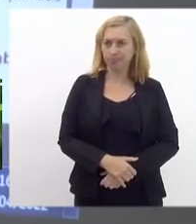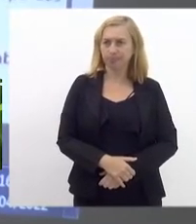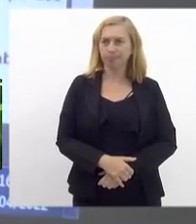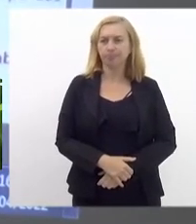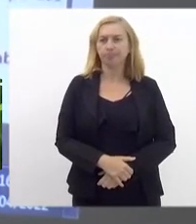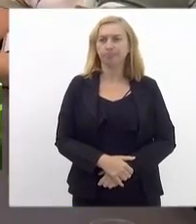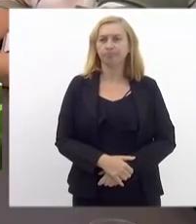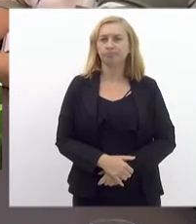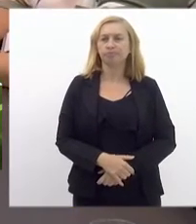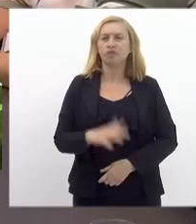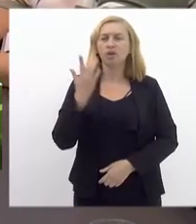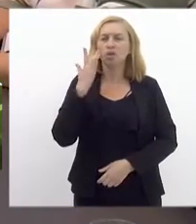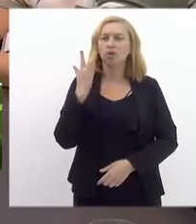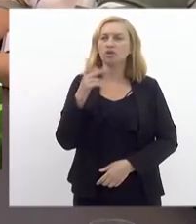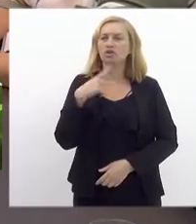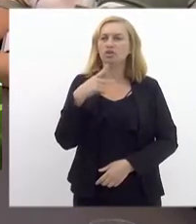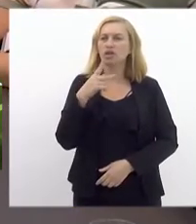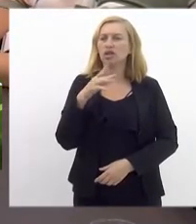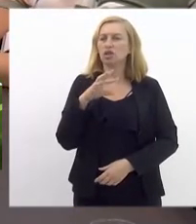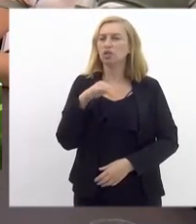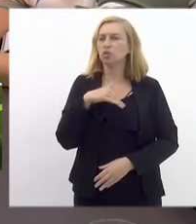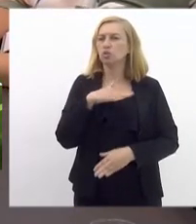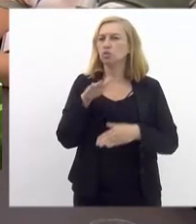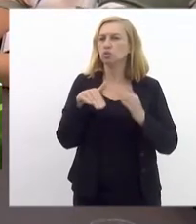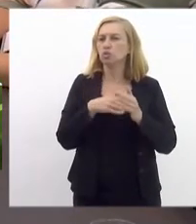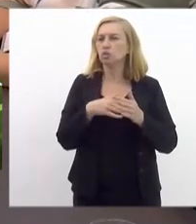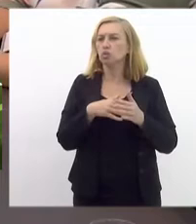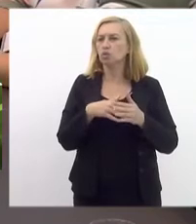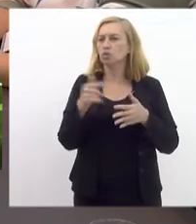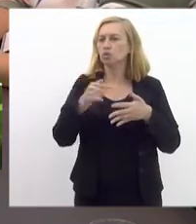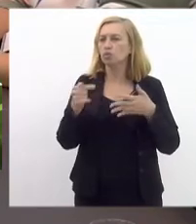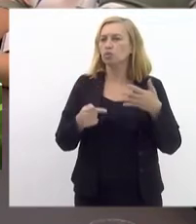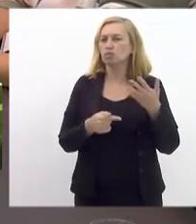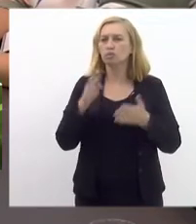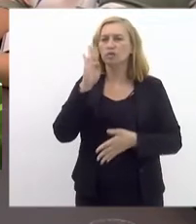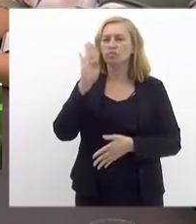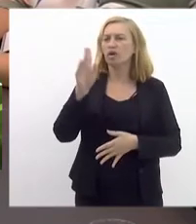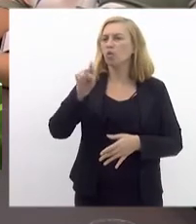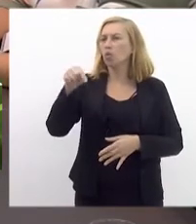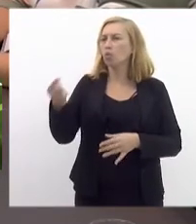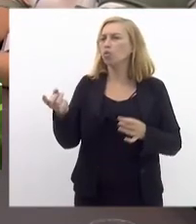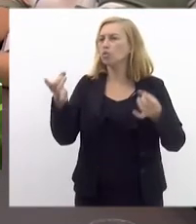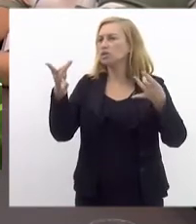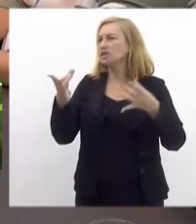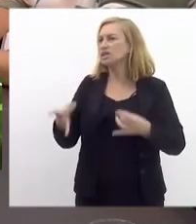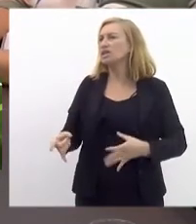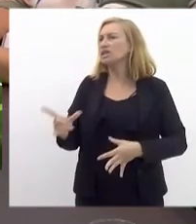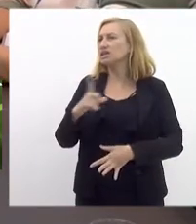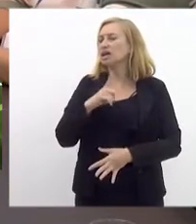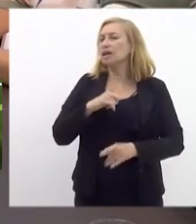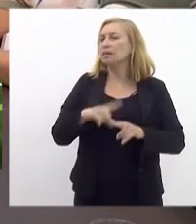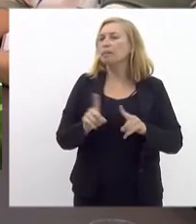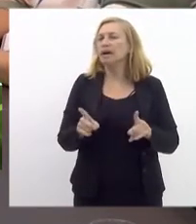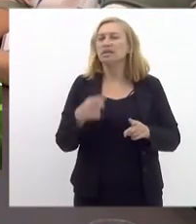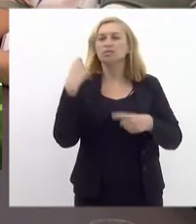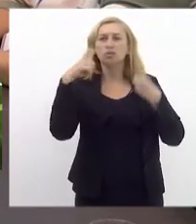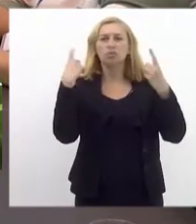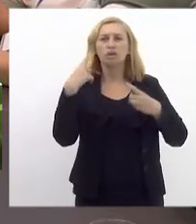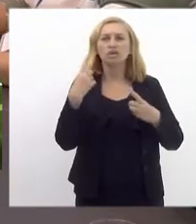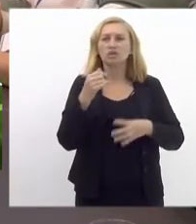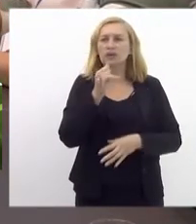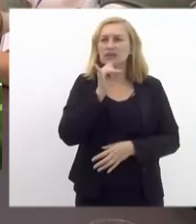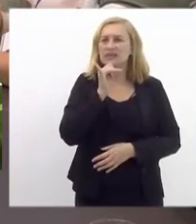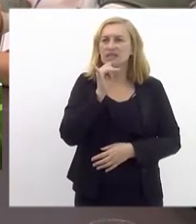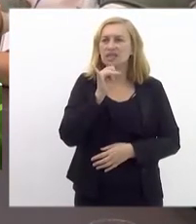eu acho que eu passei por todos os pontos fundamentais que eu queria. Tem vários outros detalhes, o Valdec, mas a preocupação, por exemplo,